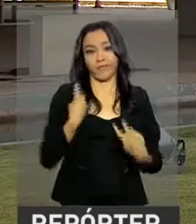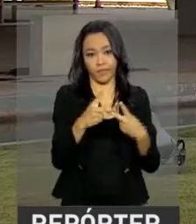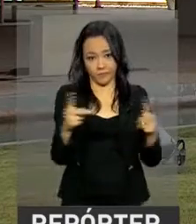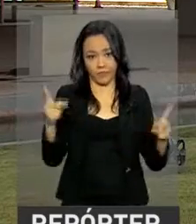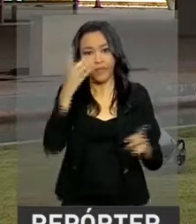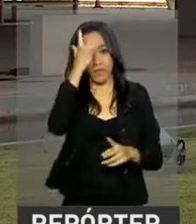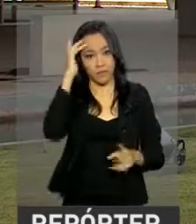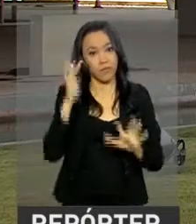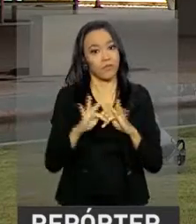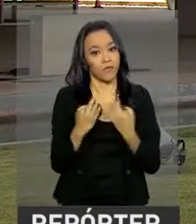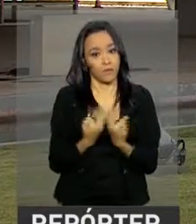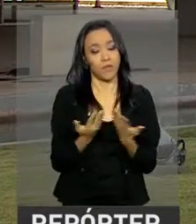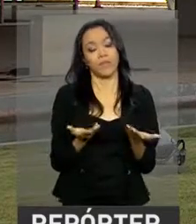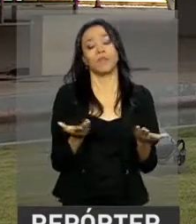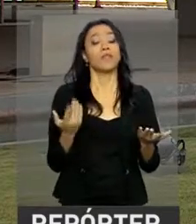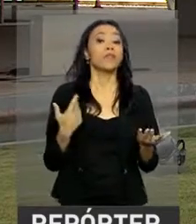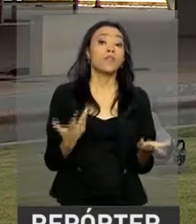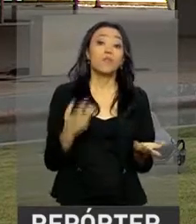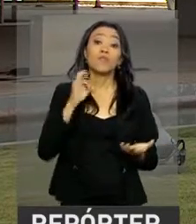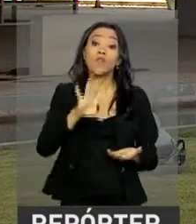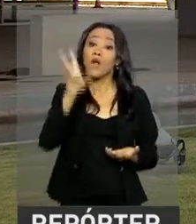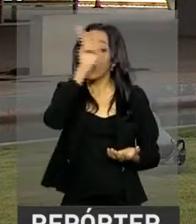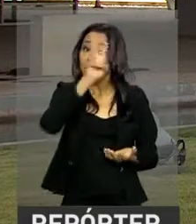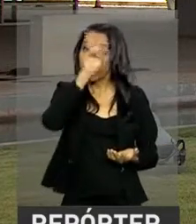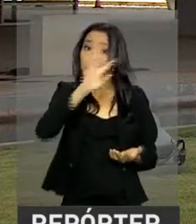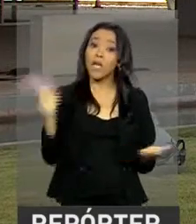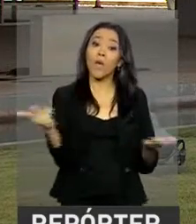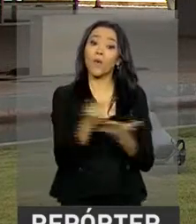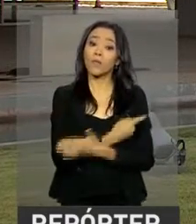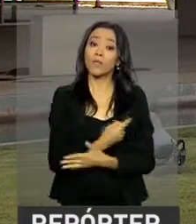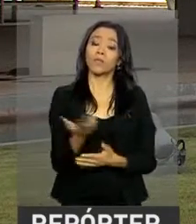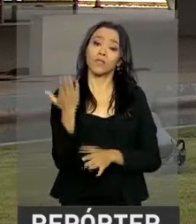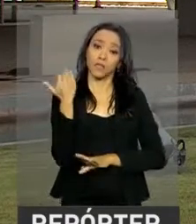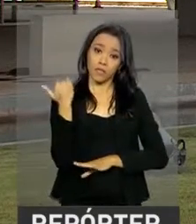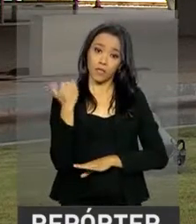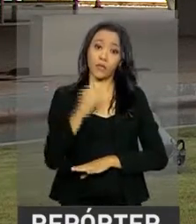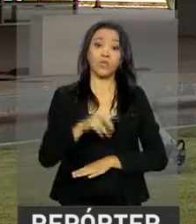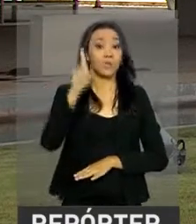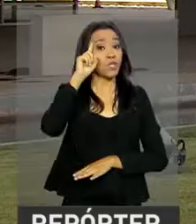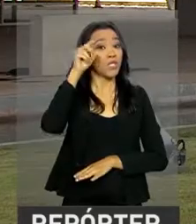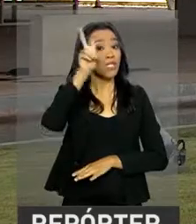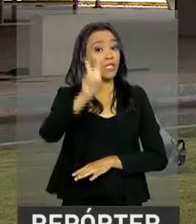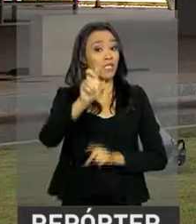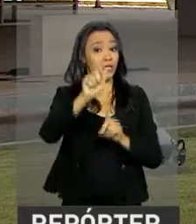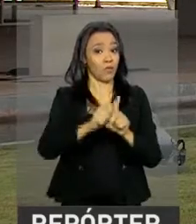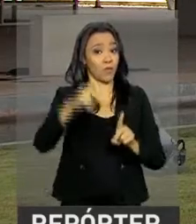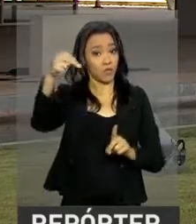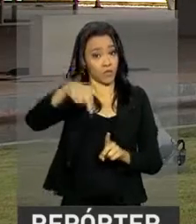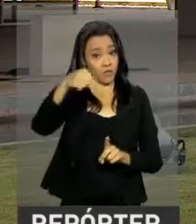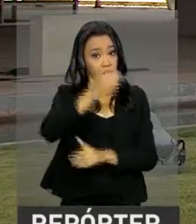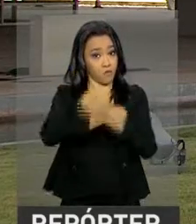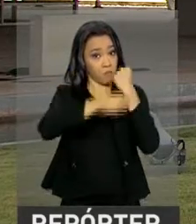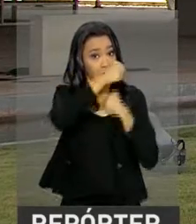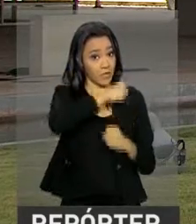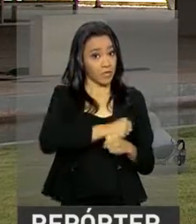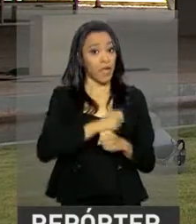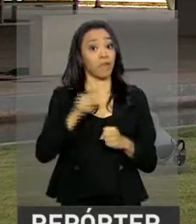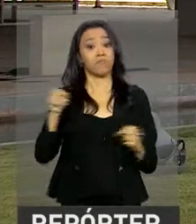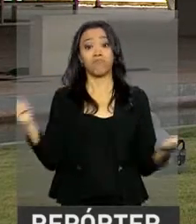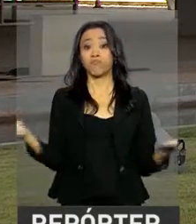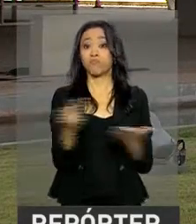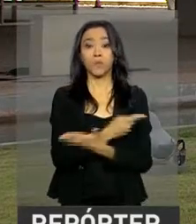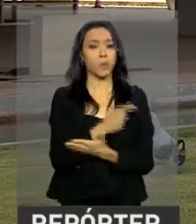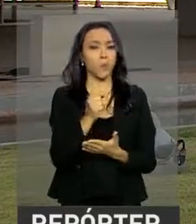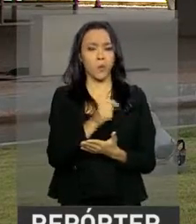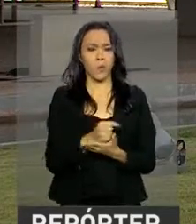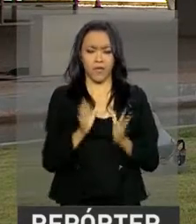lembrar então, esse acidente, esse desastre ambiental em Mariana, ele aconteceu no dia 5 de novembro do ano passado, foi provocado pelo